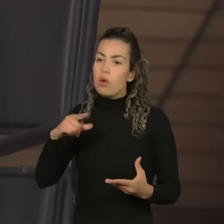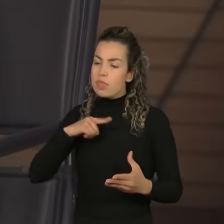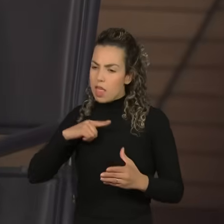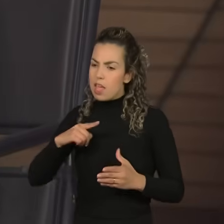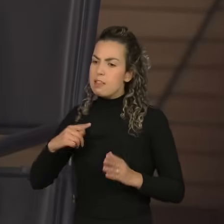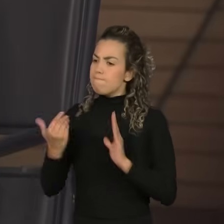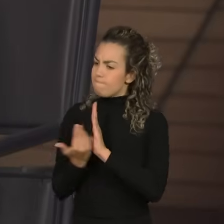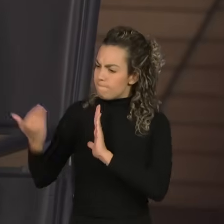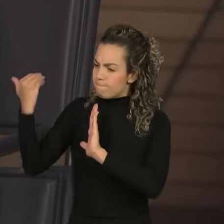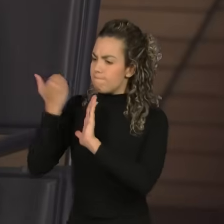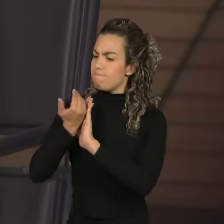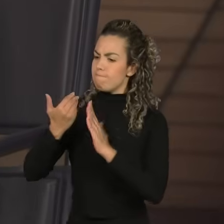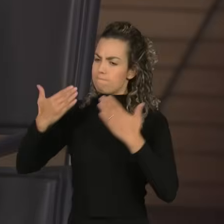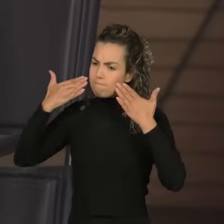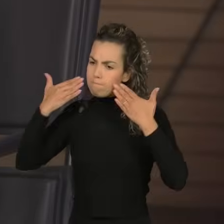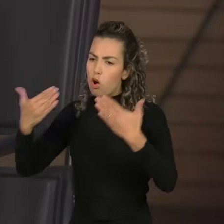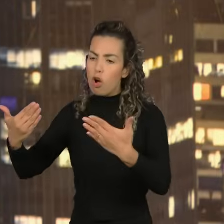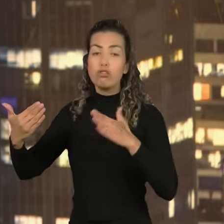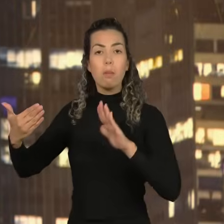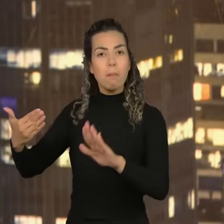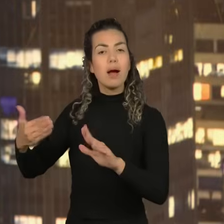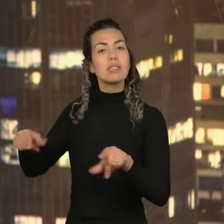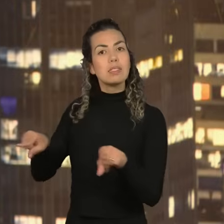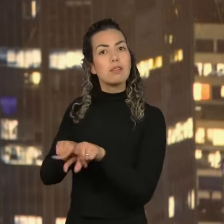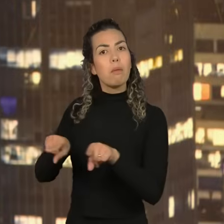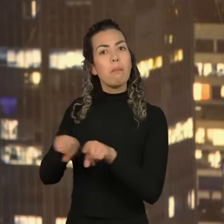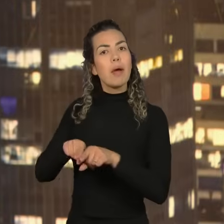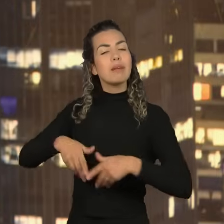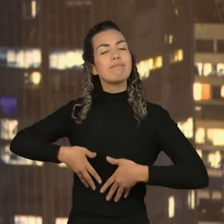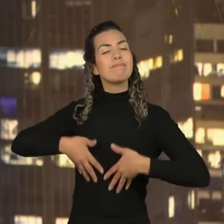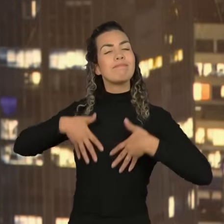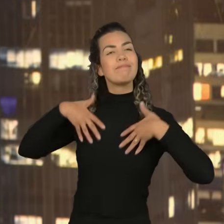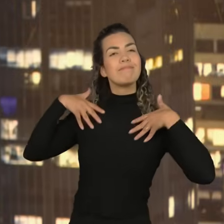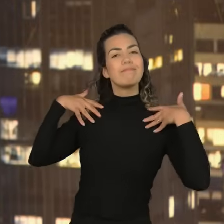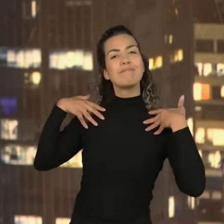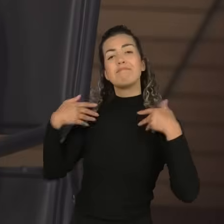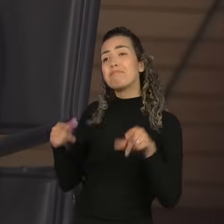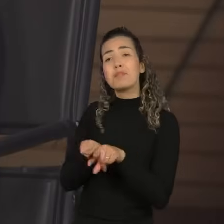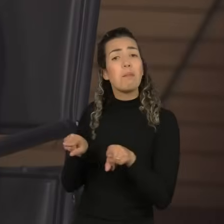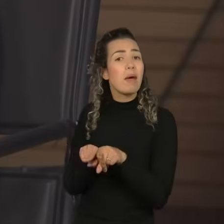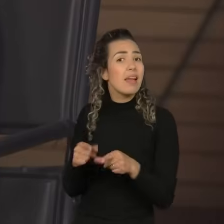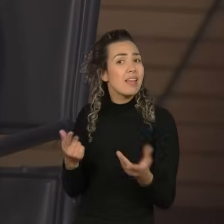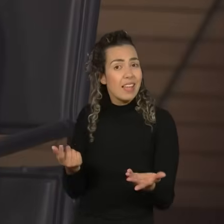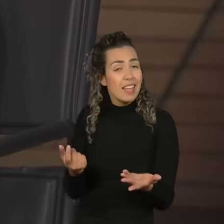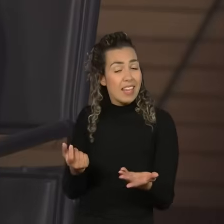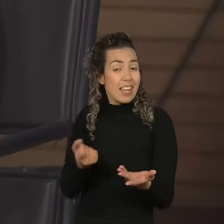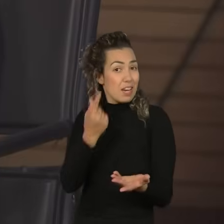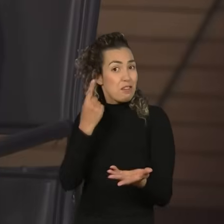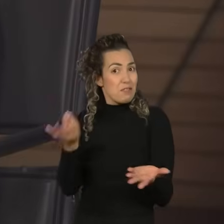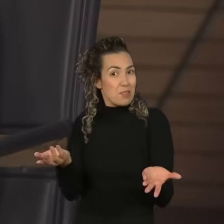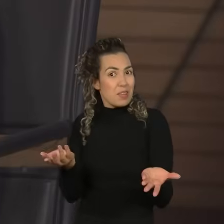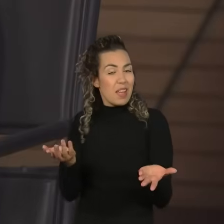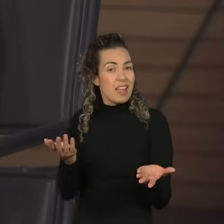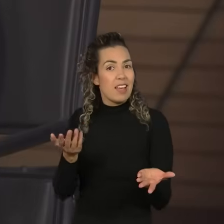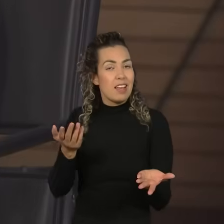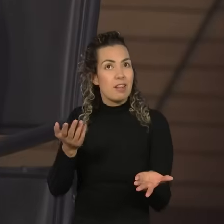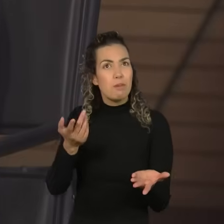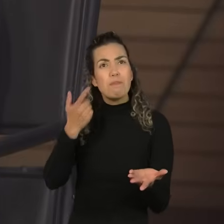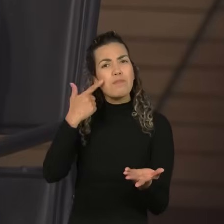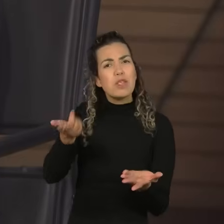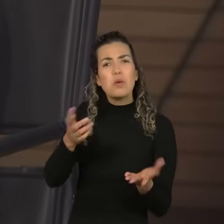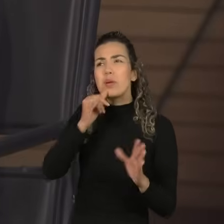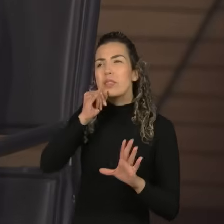mas ganha também em vitalidade, por incrível que pareça. Porque você vê que tudo que a gente fala